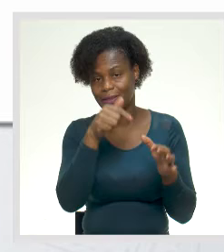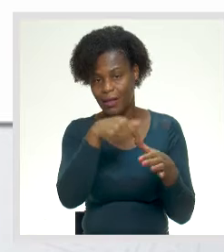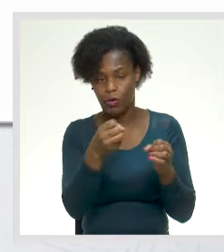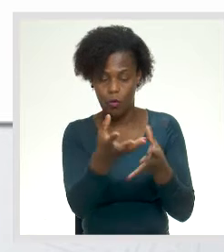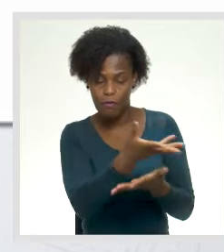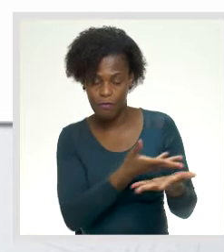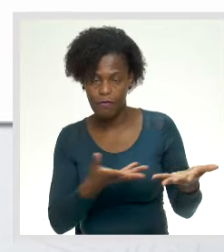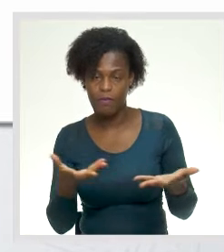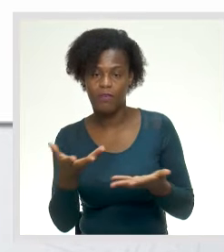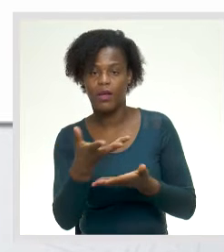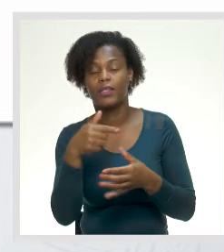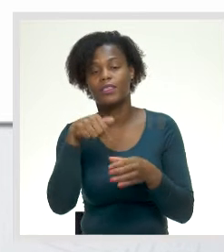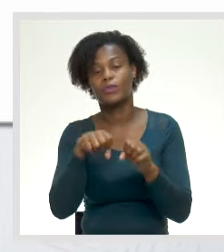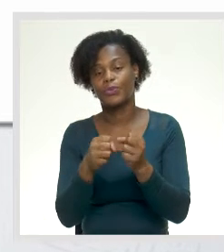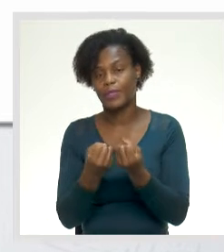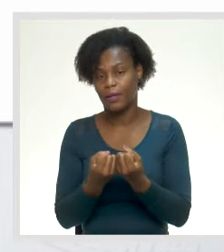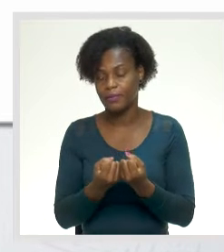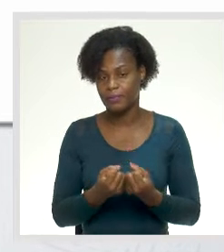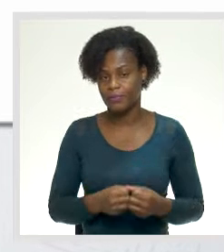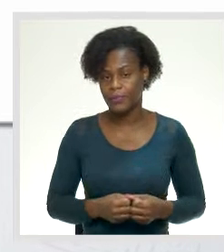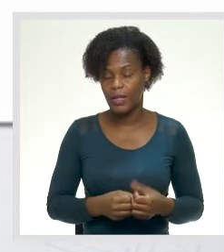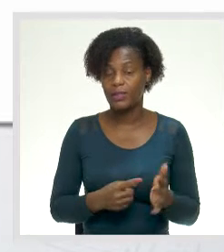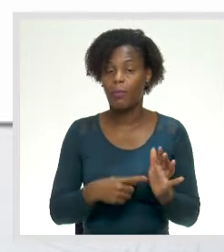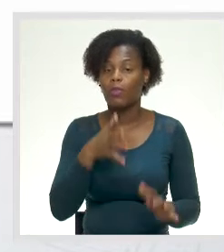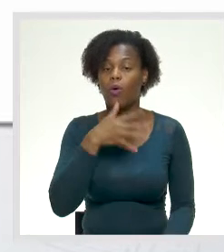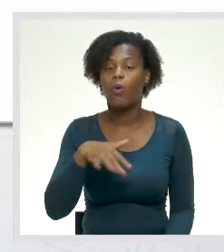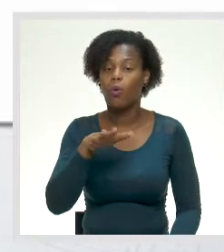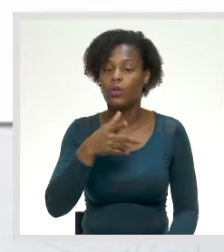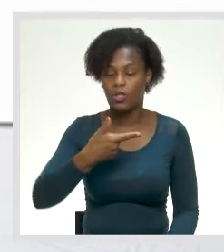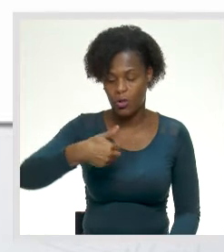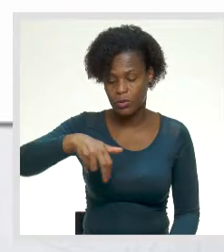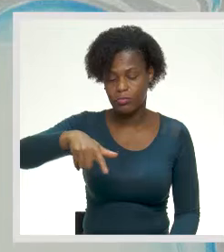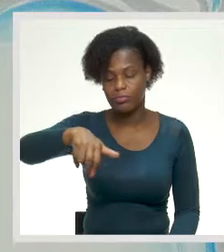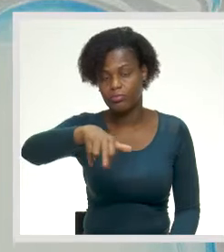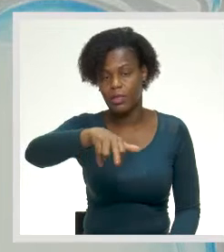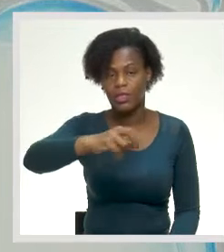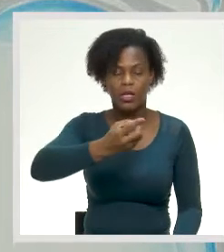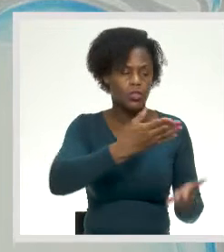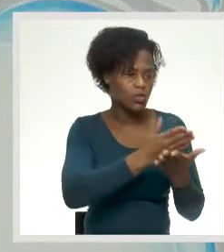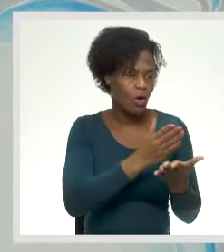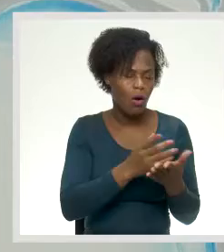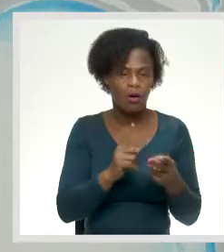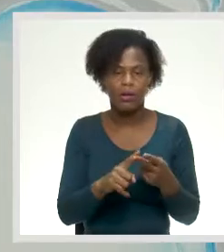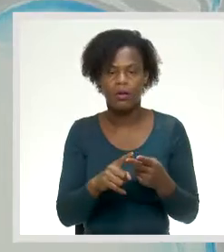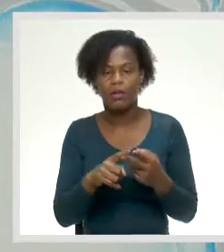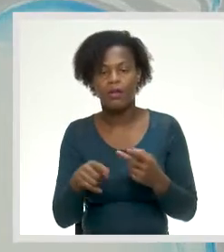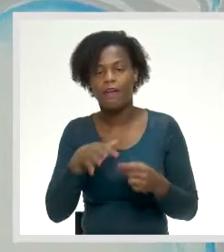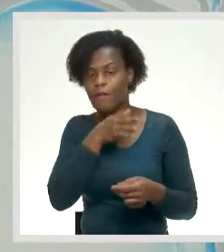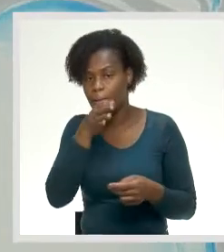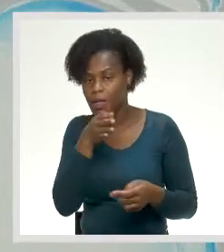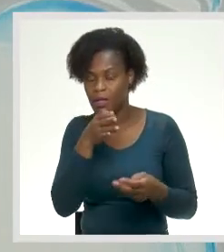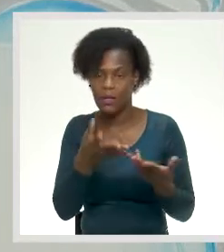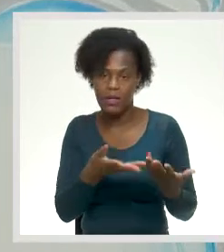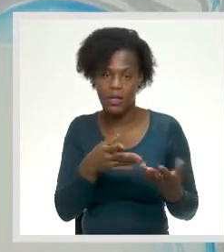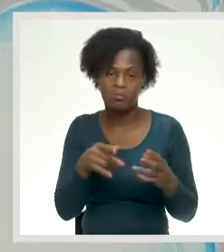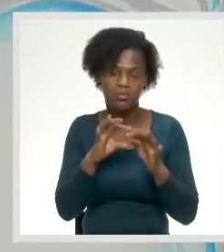na convivência em sociedade. Por onde nós andarmos, seja na escola, ou até mesmo na